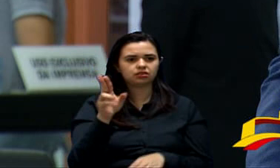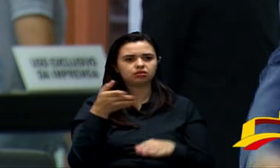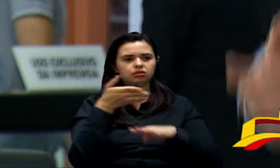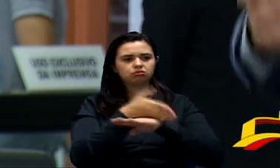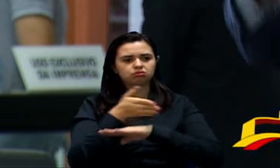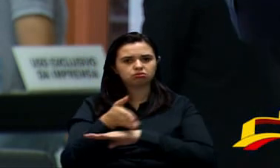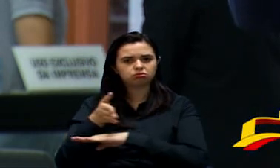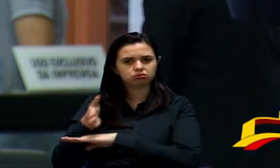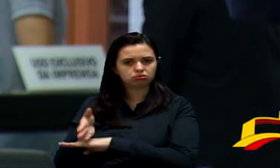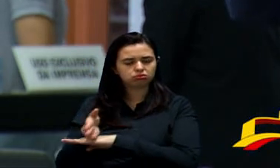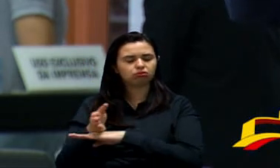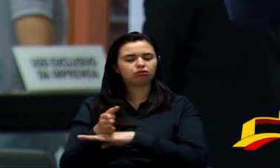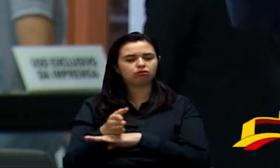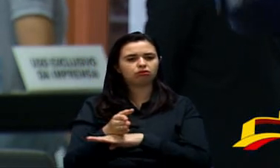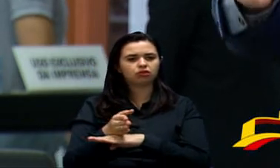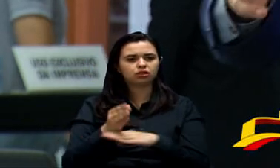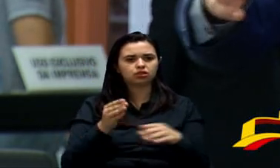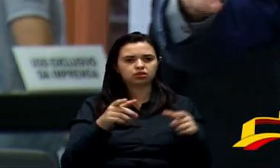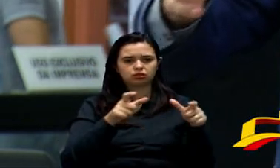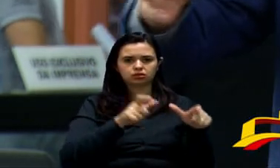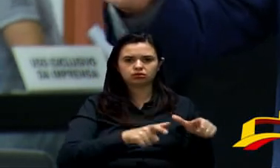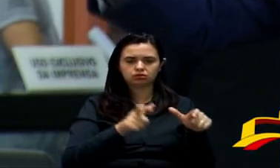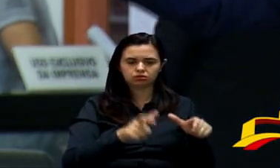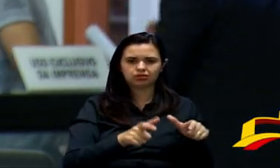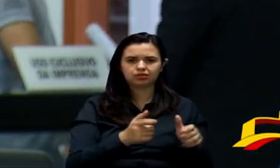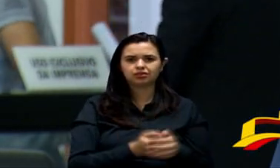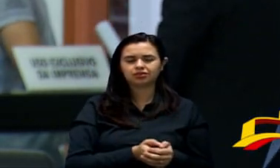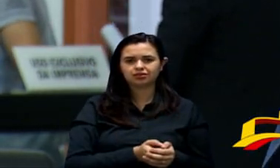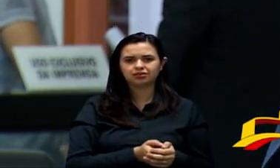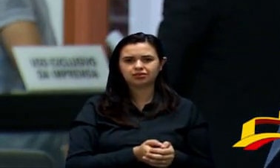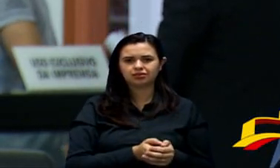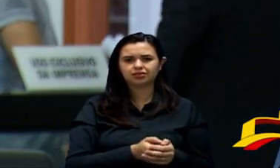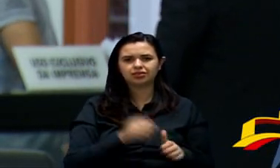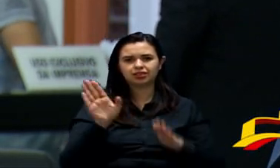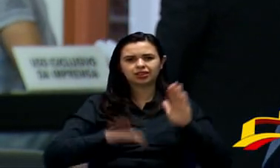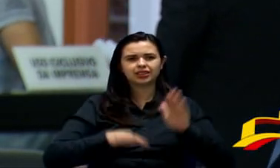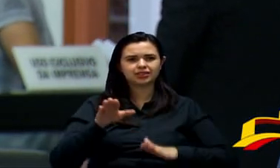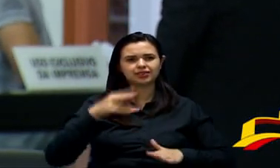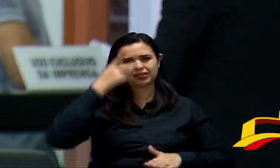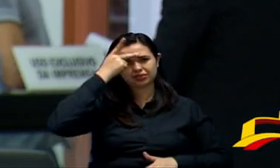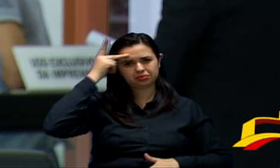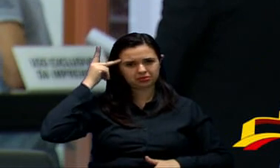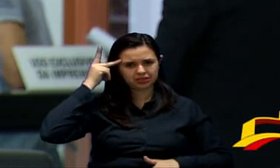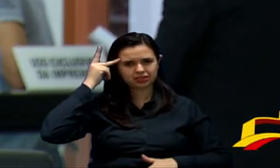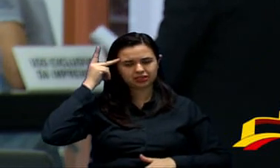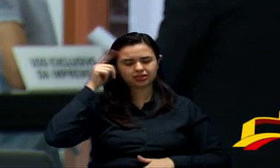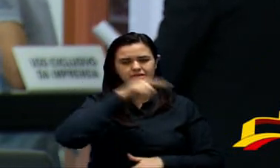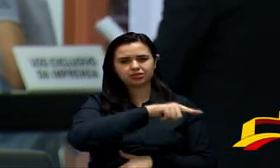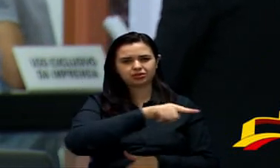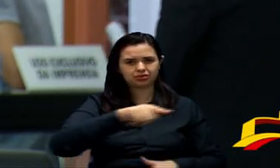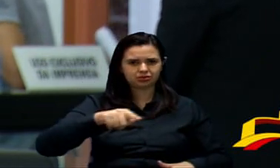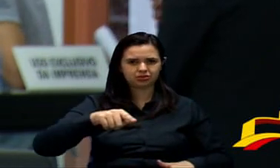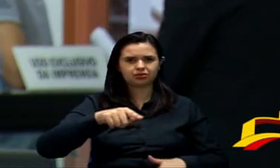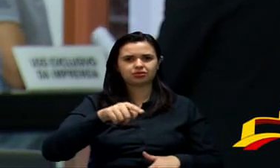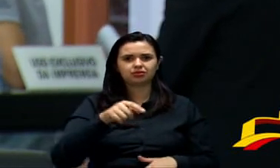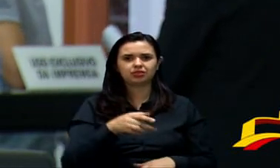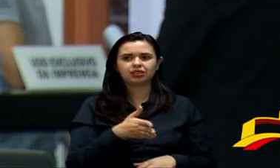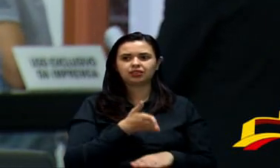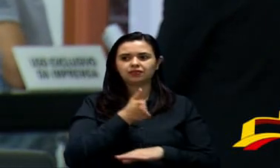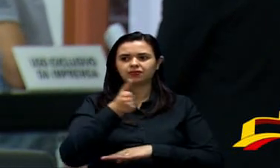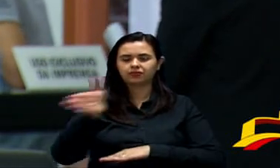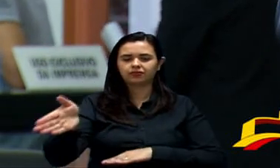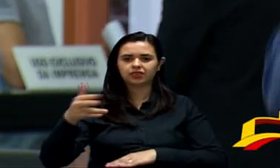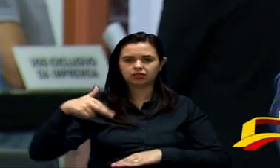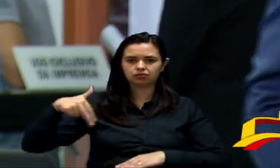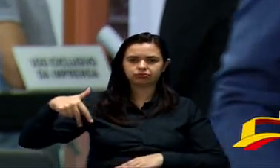pontos vulneráveis. Às vezes a pessoa que é dependente químico, ele não está nem aí, ele não vai pegar um andar de a pé ou pegar uma condução de ônibus e ir lá. Então